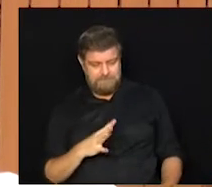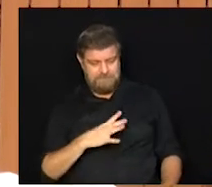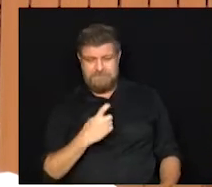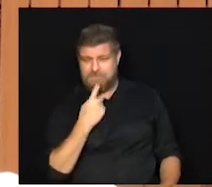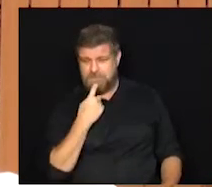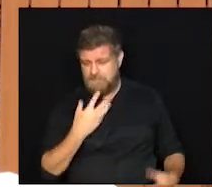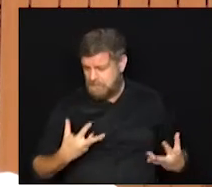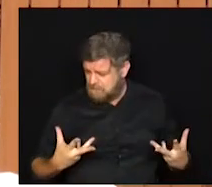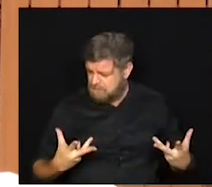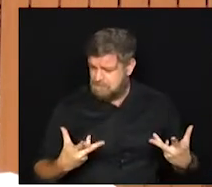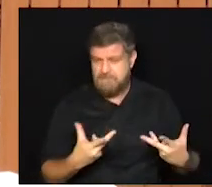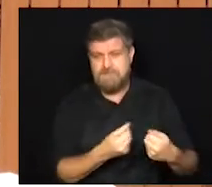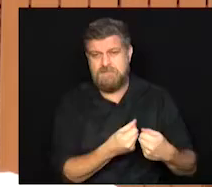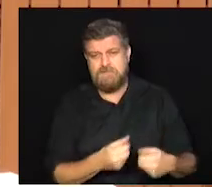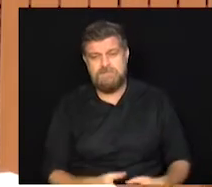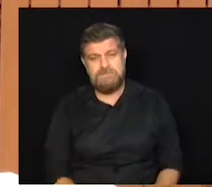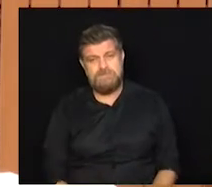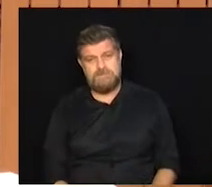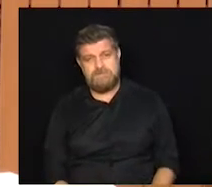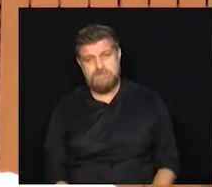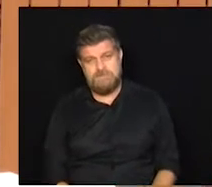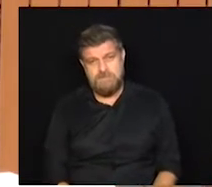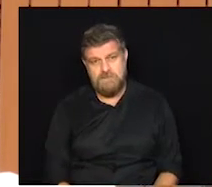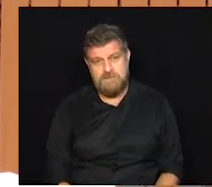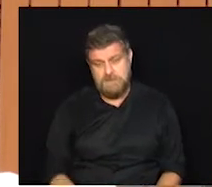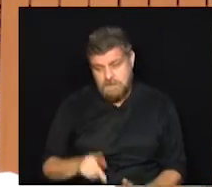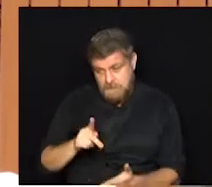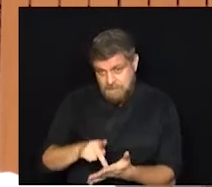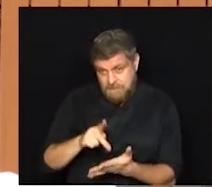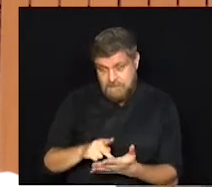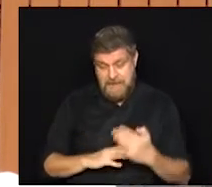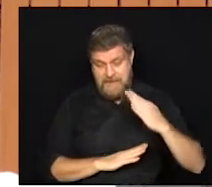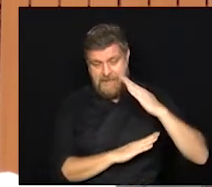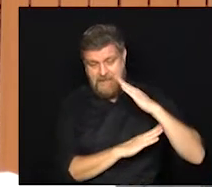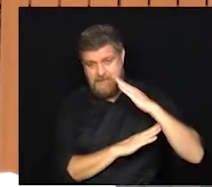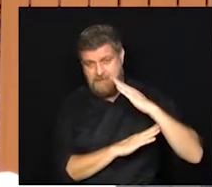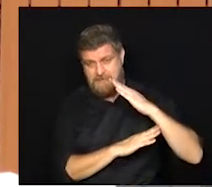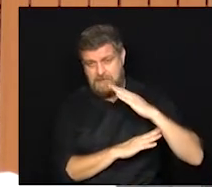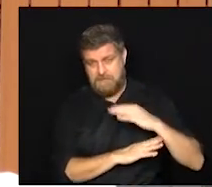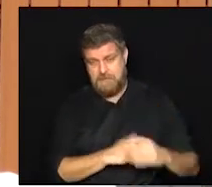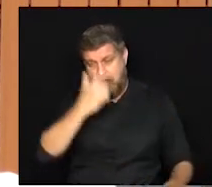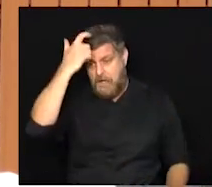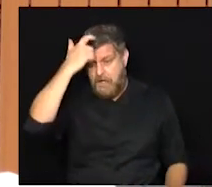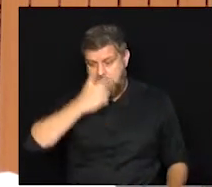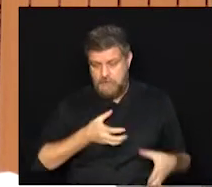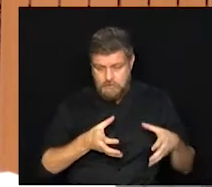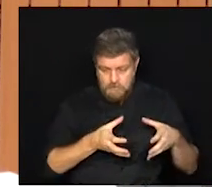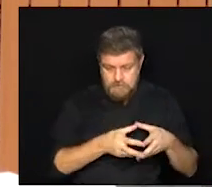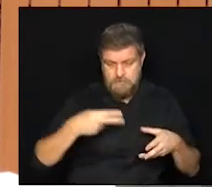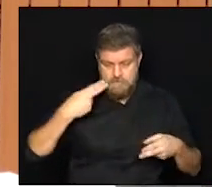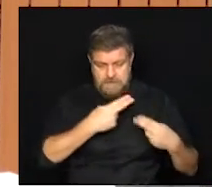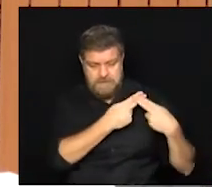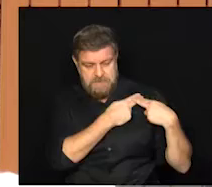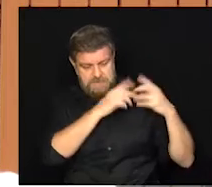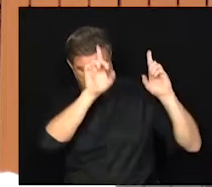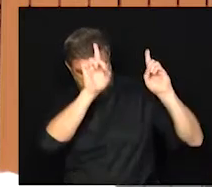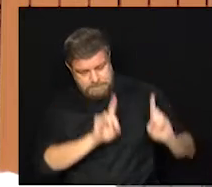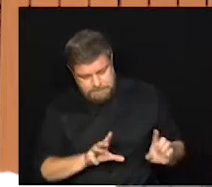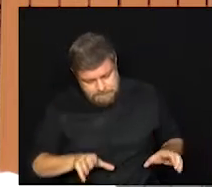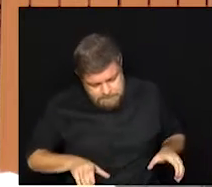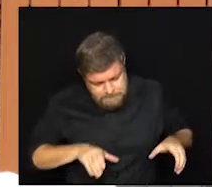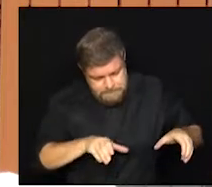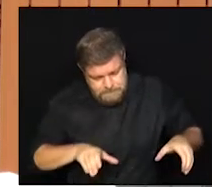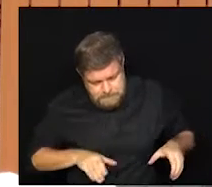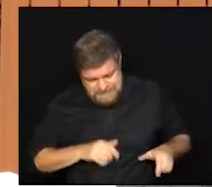que, se realmente aqui é a casa, realmente a nossa comissão, a gente trabalhar realmente em